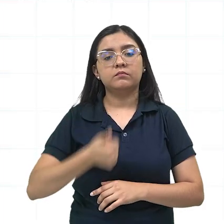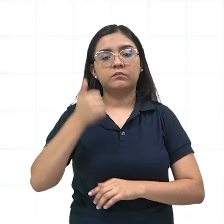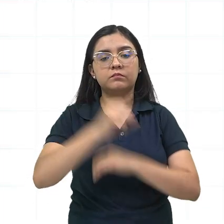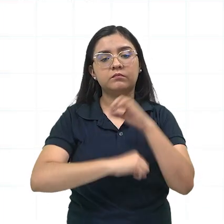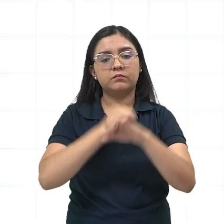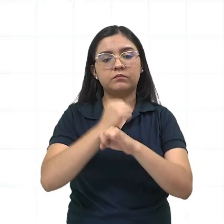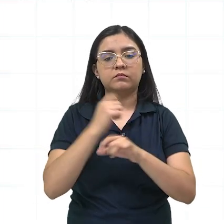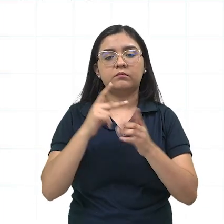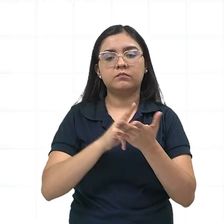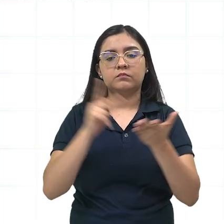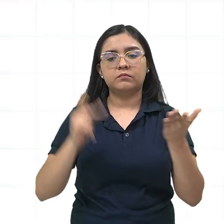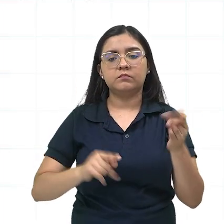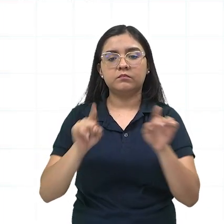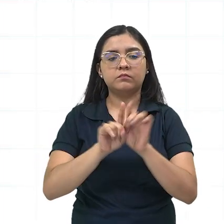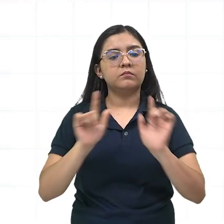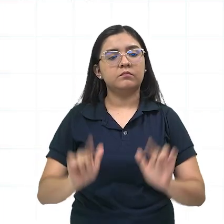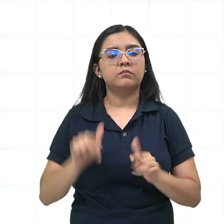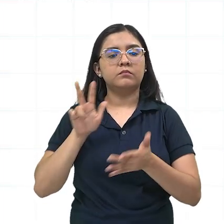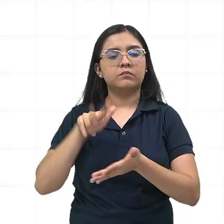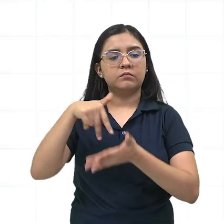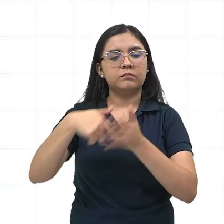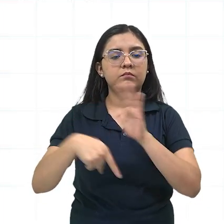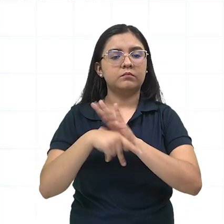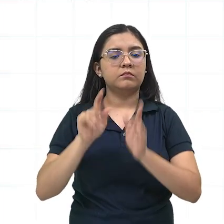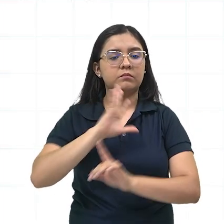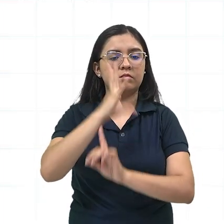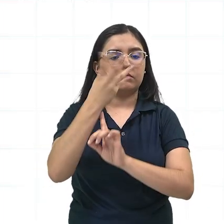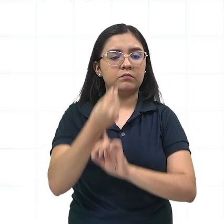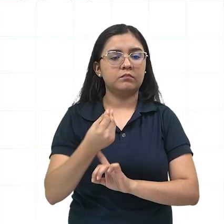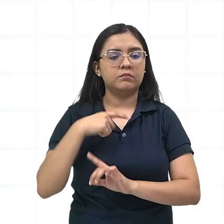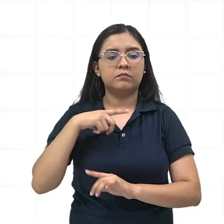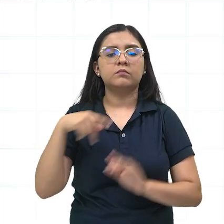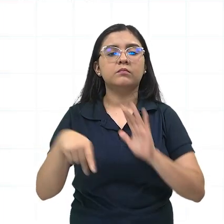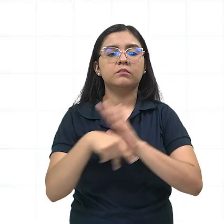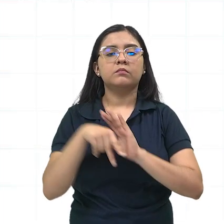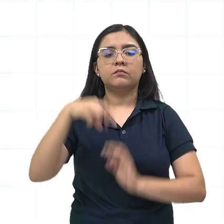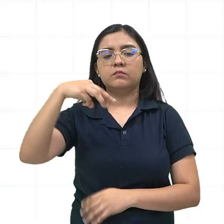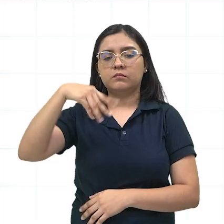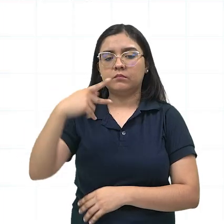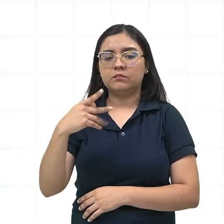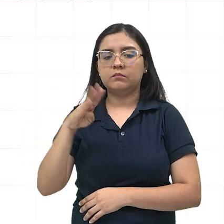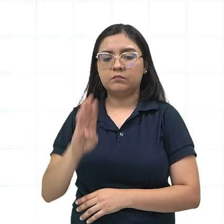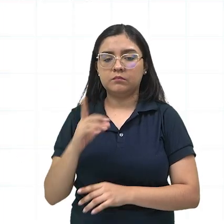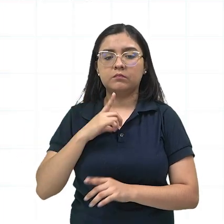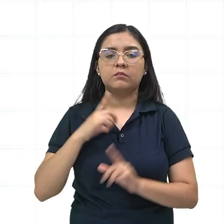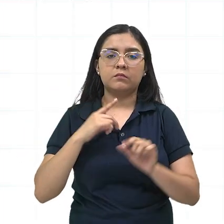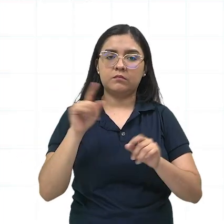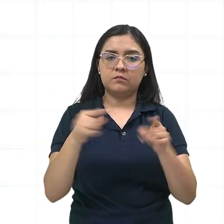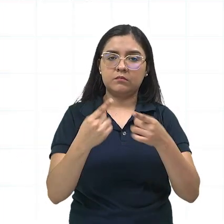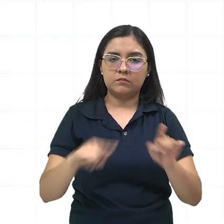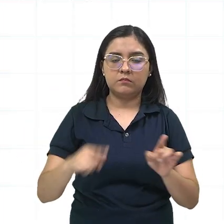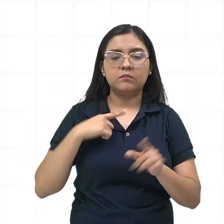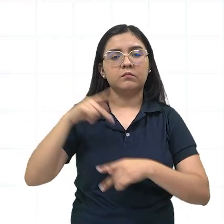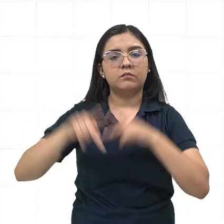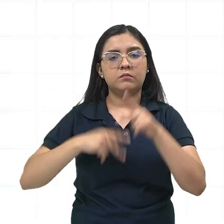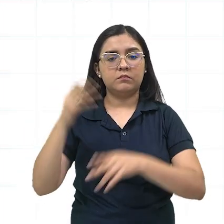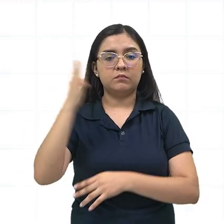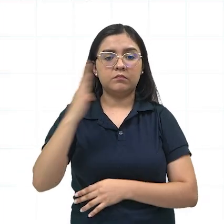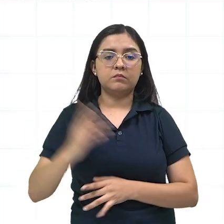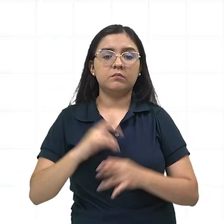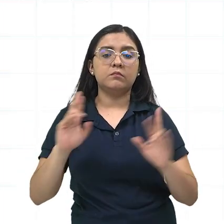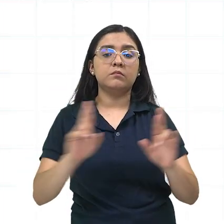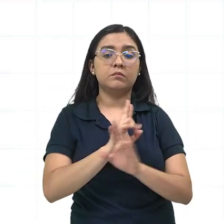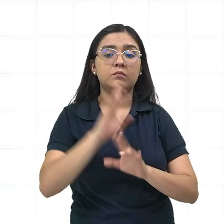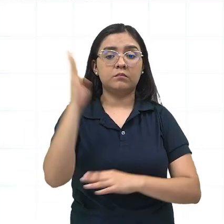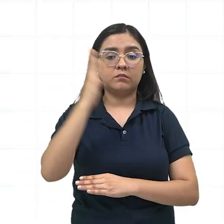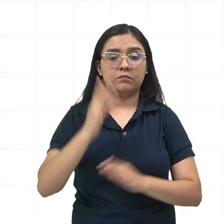primeiros anos, a poesia e o posicionamento artístico da MPB, que é a música popular brasileira, estavam ligados